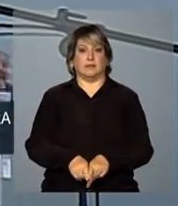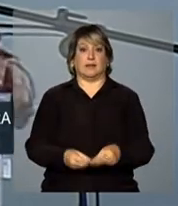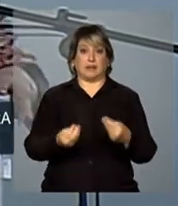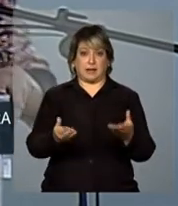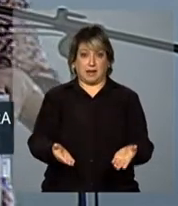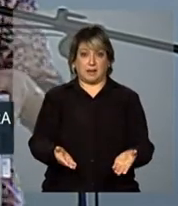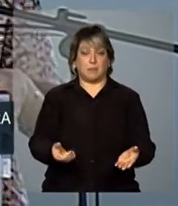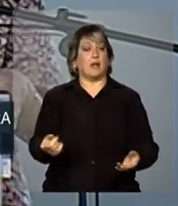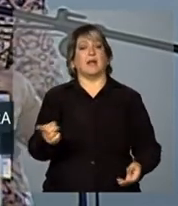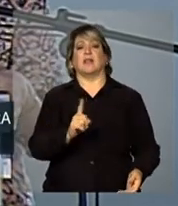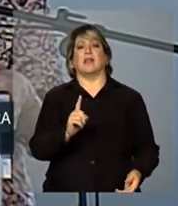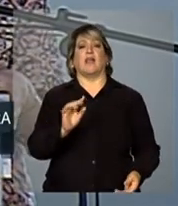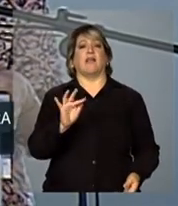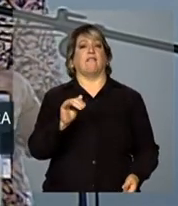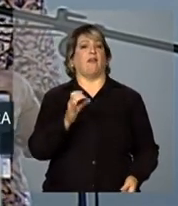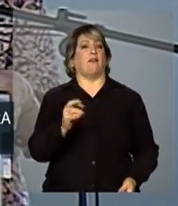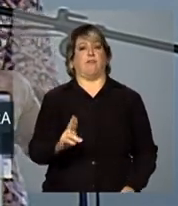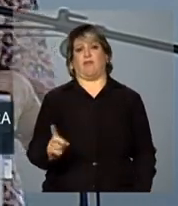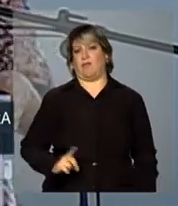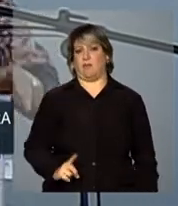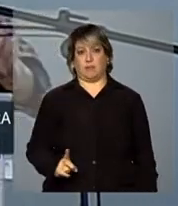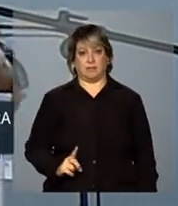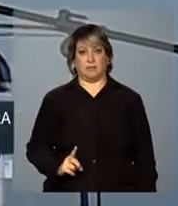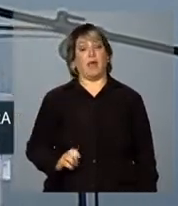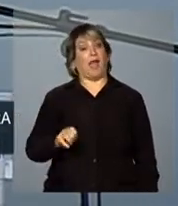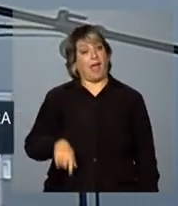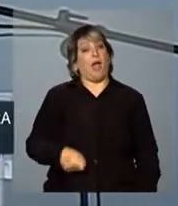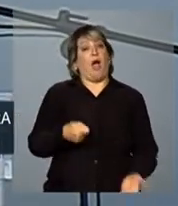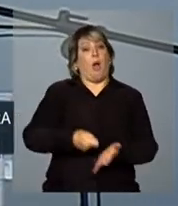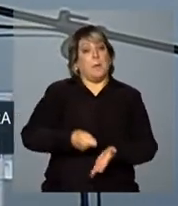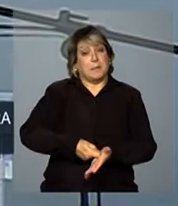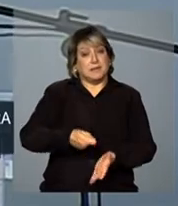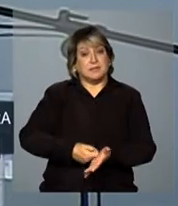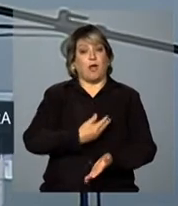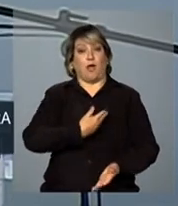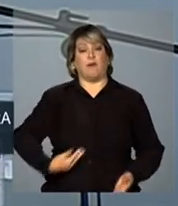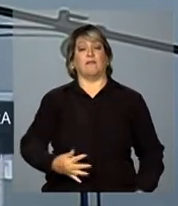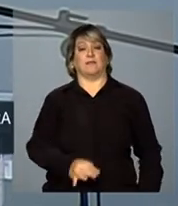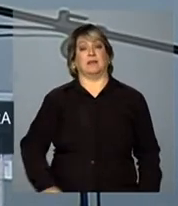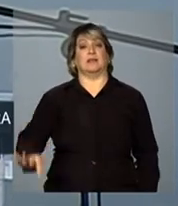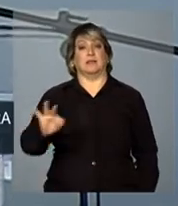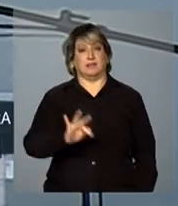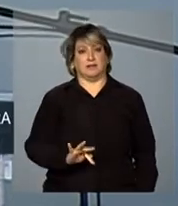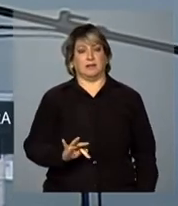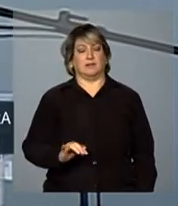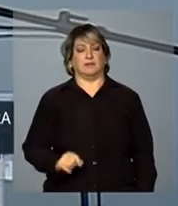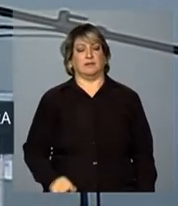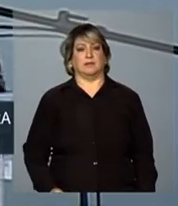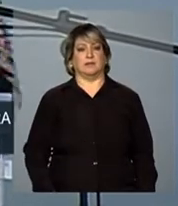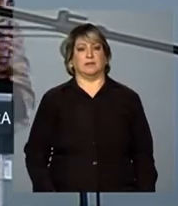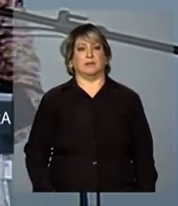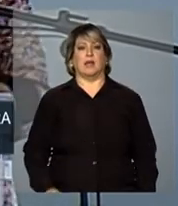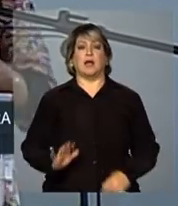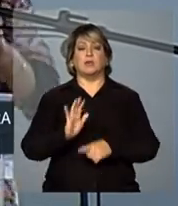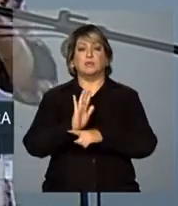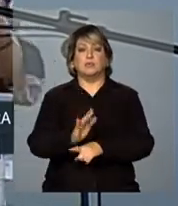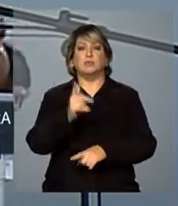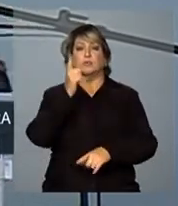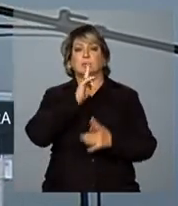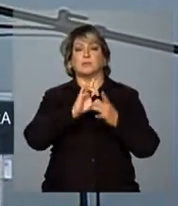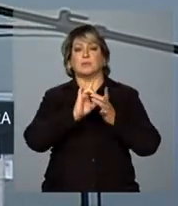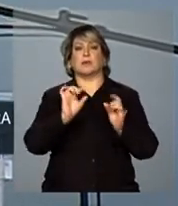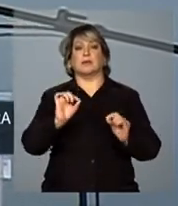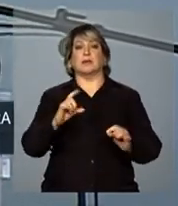não como um favor também, é uma obrigação do governo federal permitir